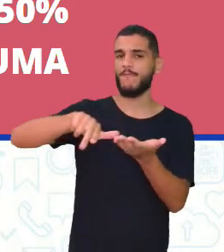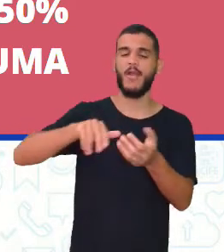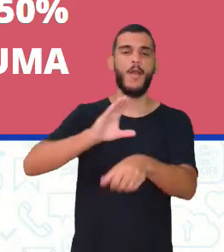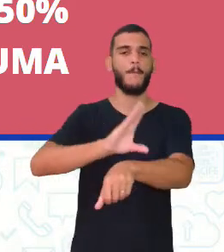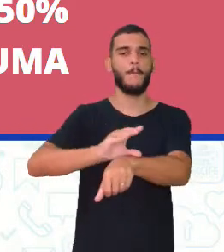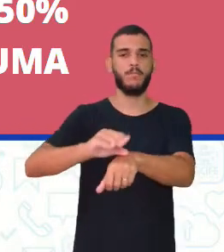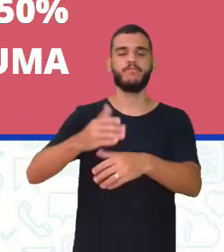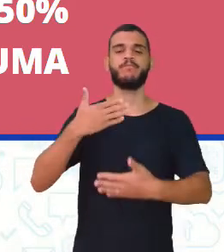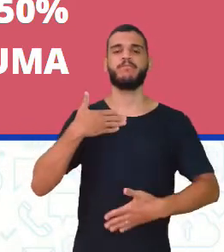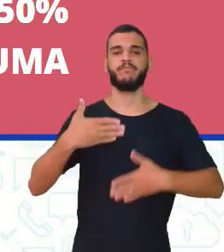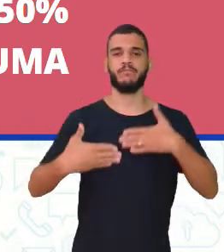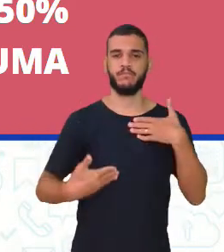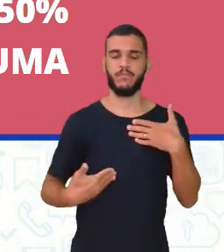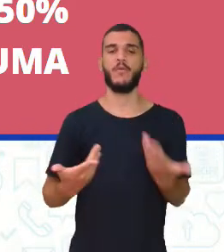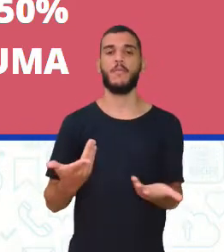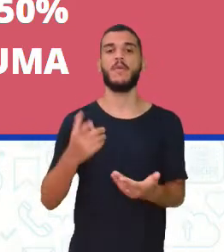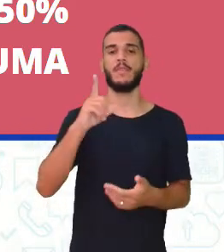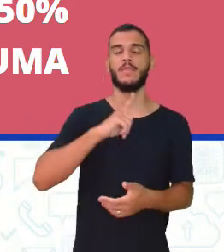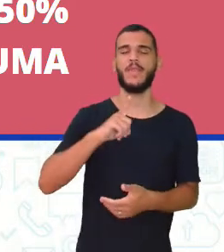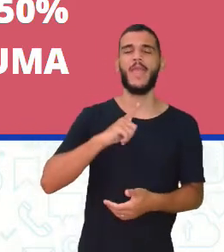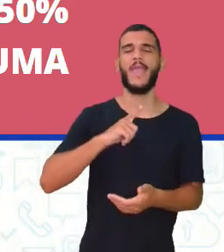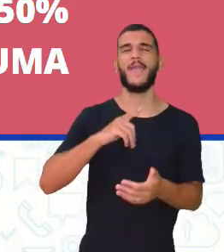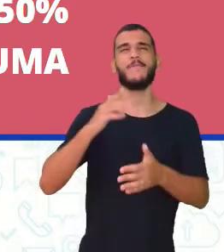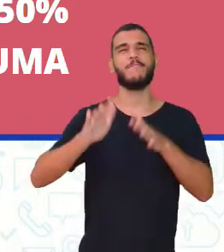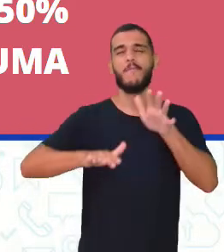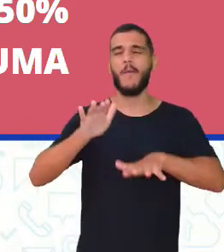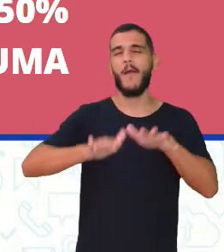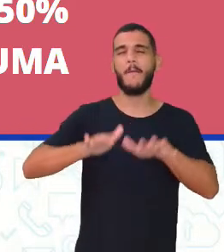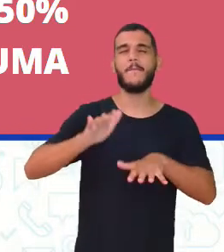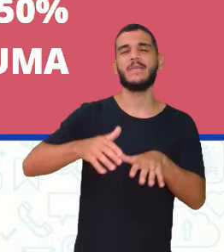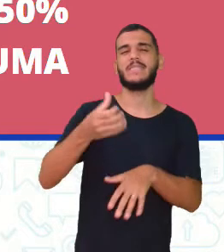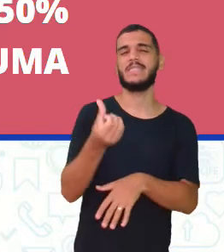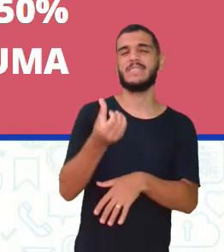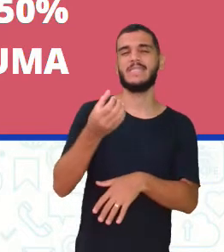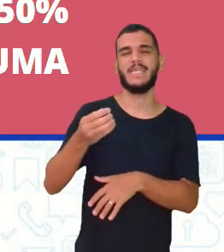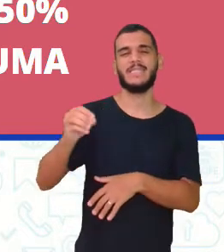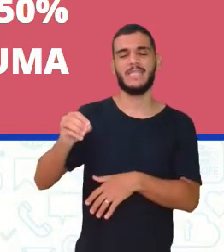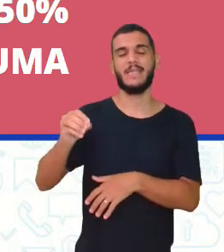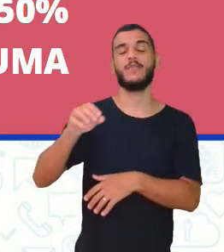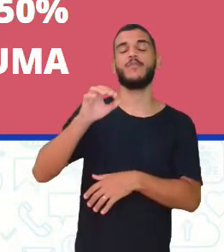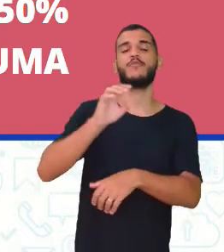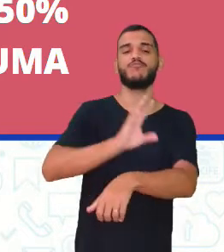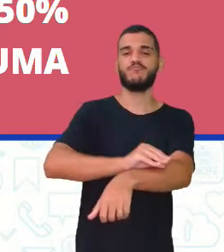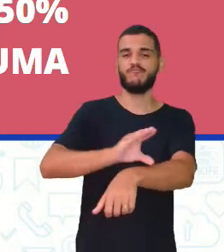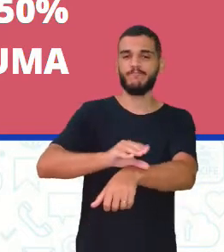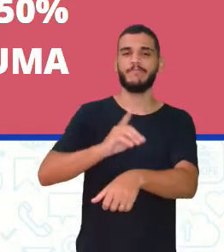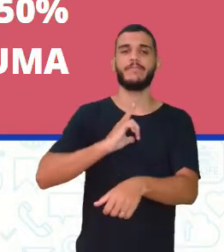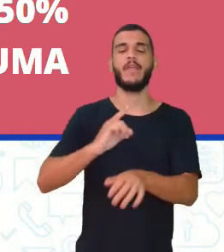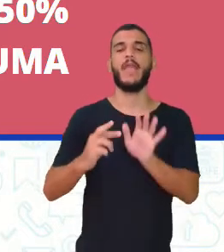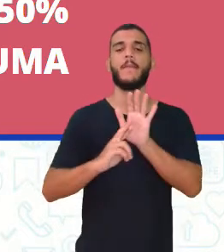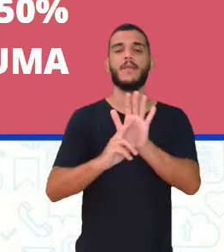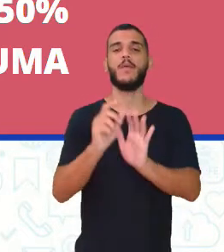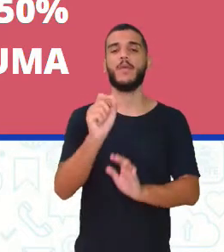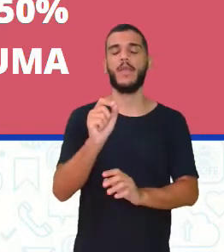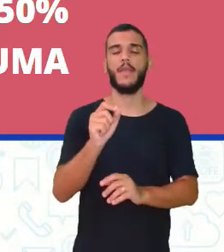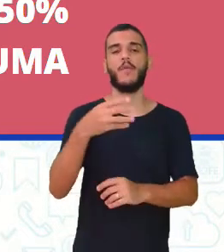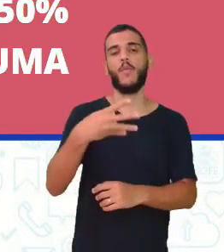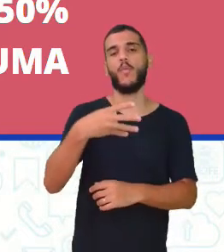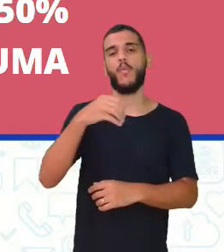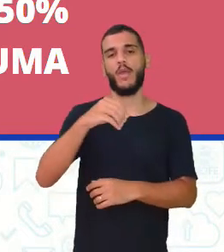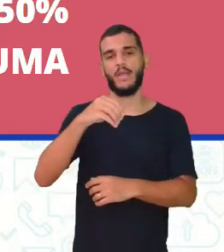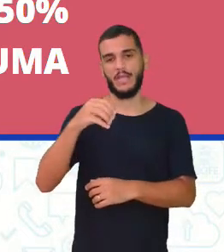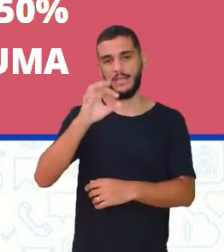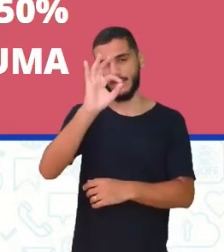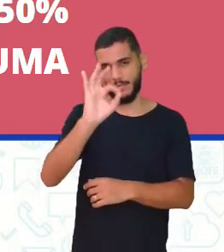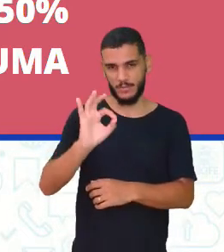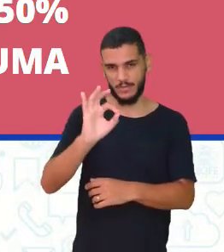O corpo humano tem aproximadamente 600 músculos e eles representam 40% a 50% do